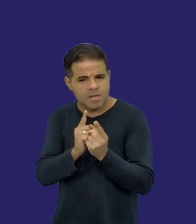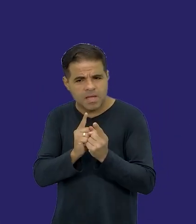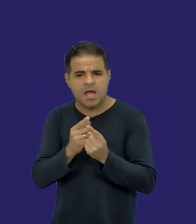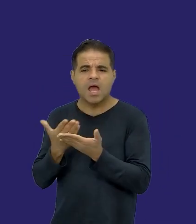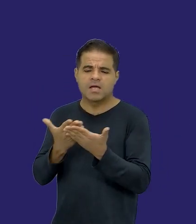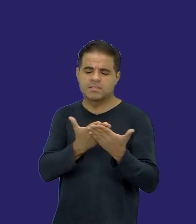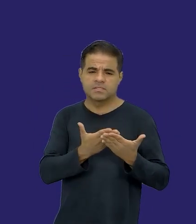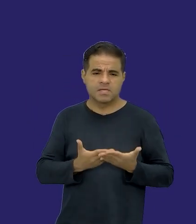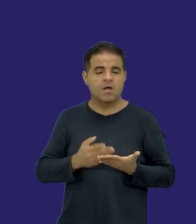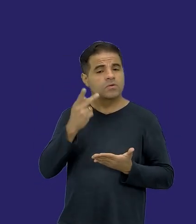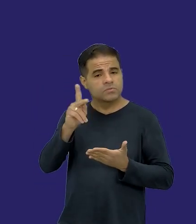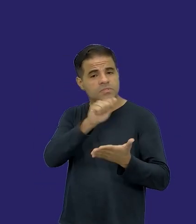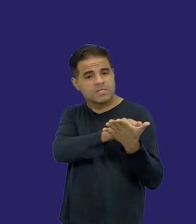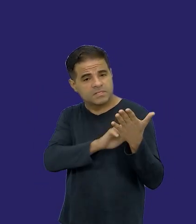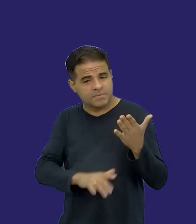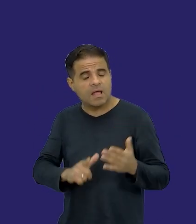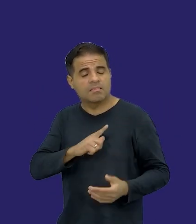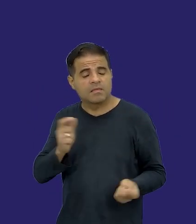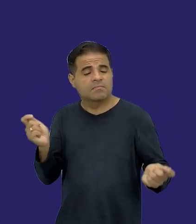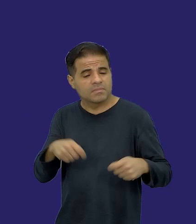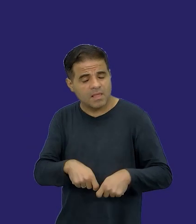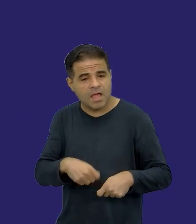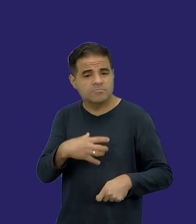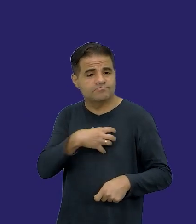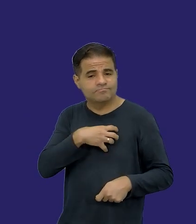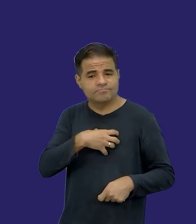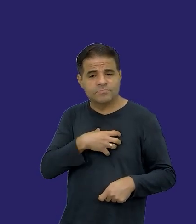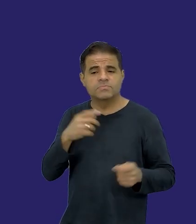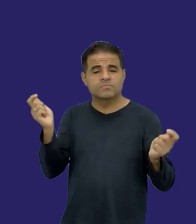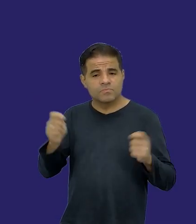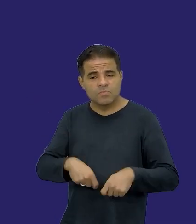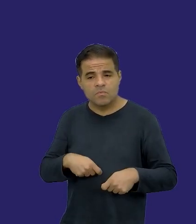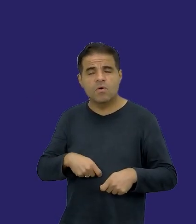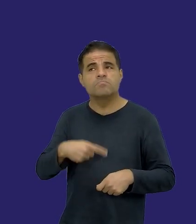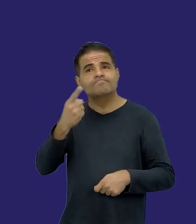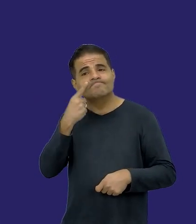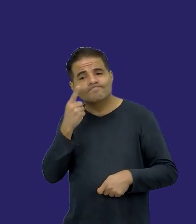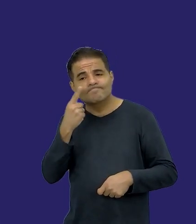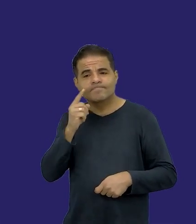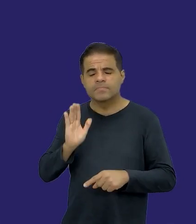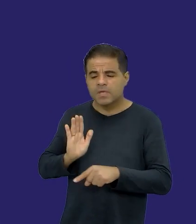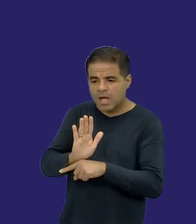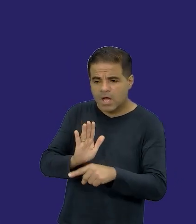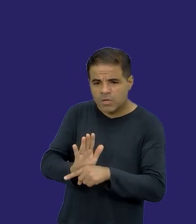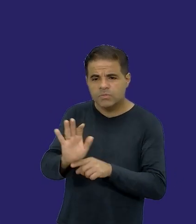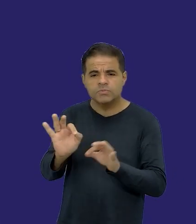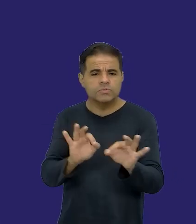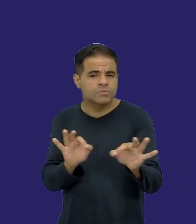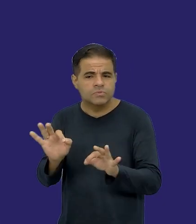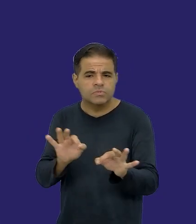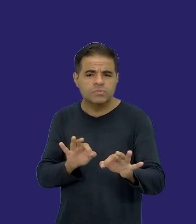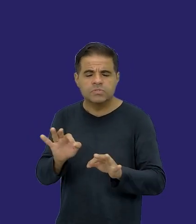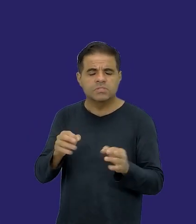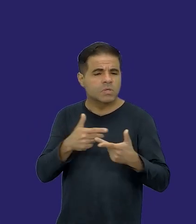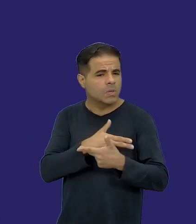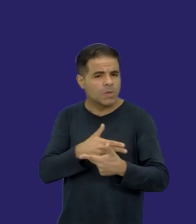as aulas e suas atividades, de modo que possamos prever ajustes e